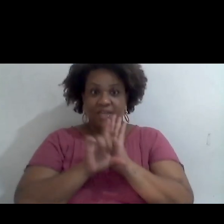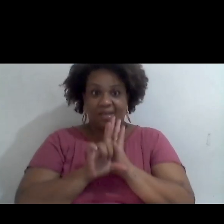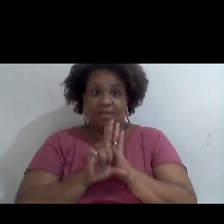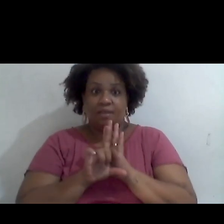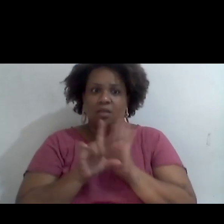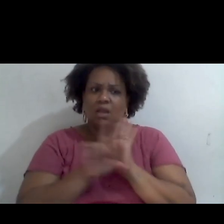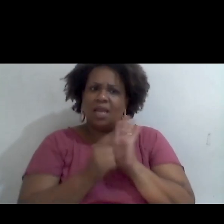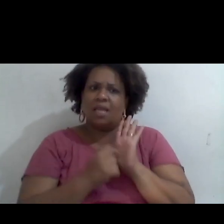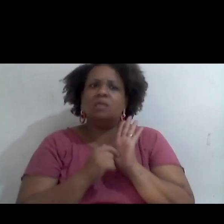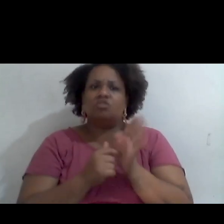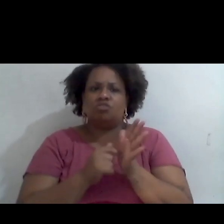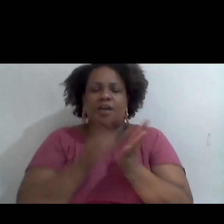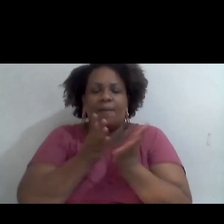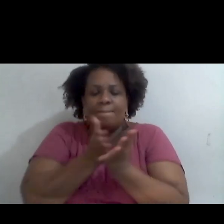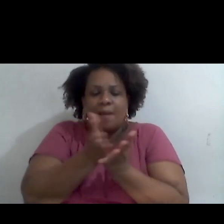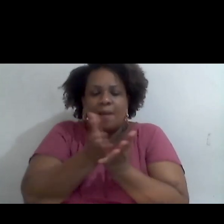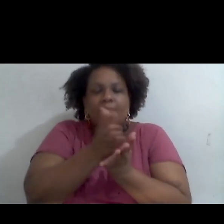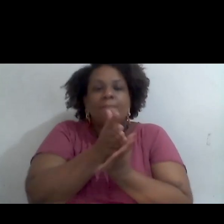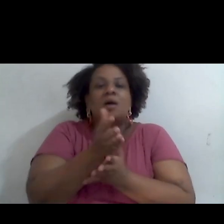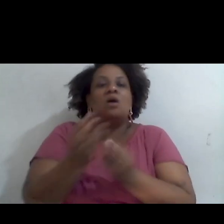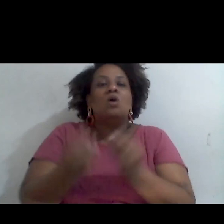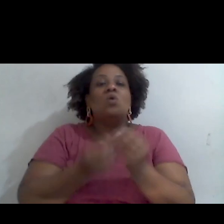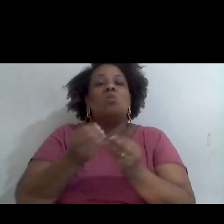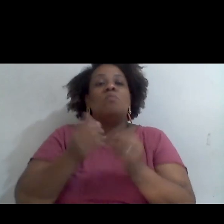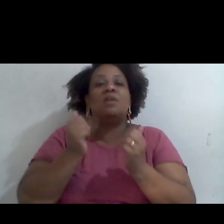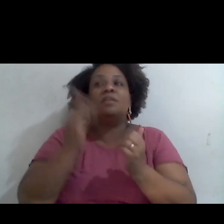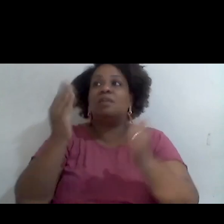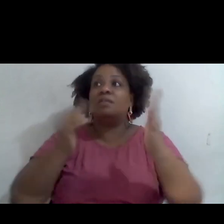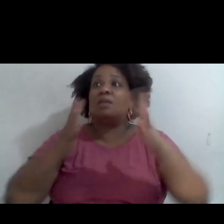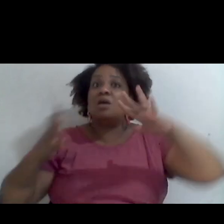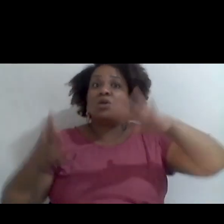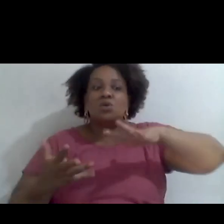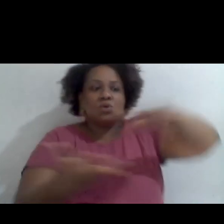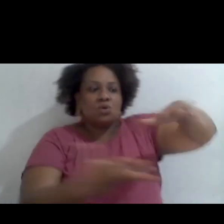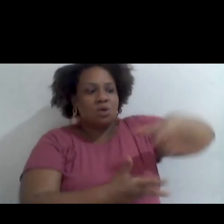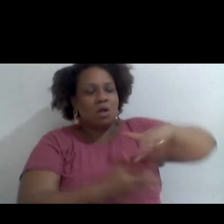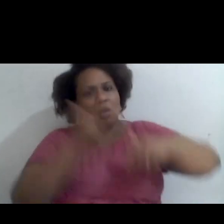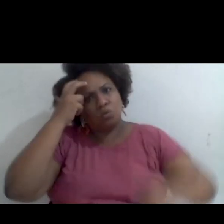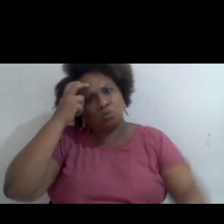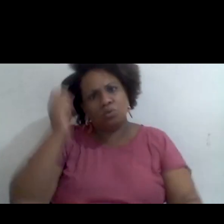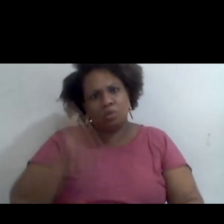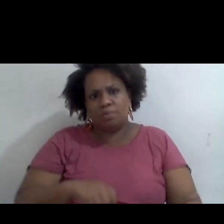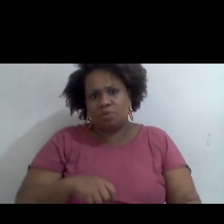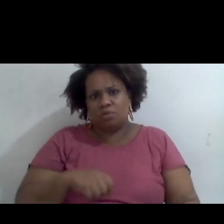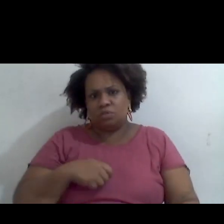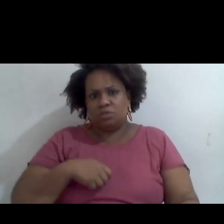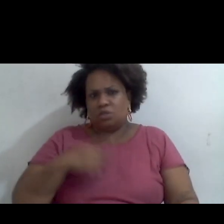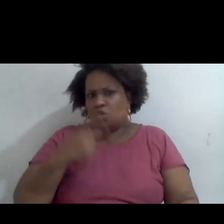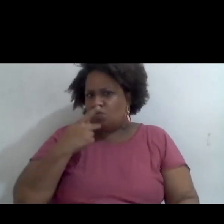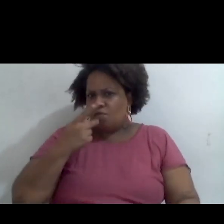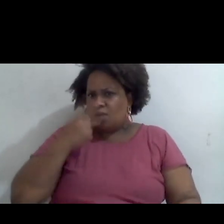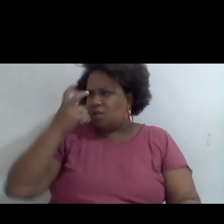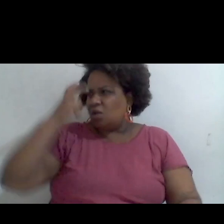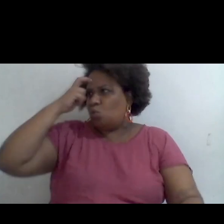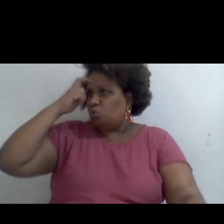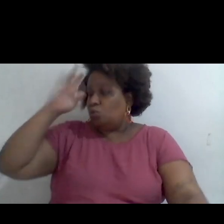dá diretrizes de como a internacionalização da cultura pode se dar. E aí eu não quero nem falar da cultura, estou falando da dança. Como